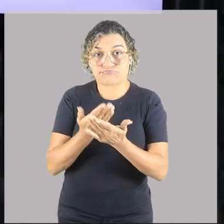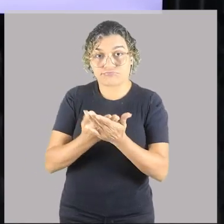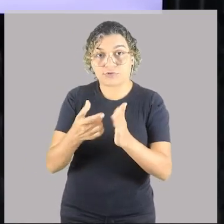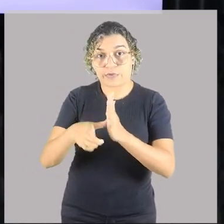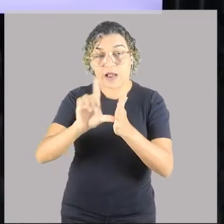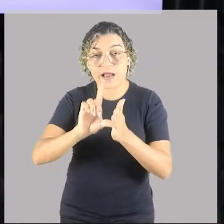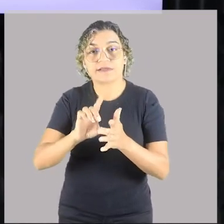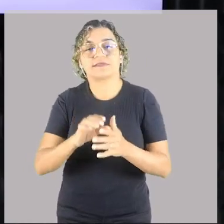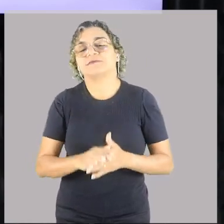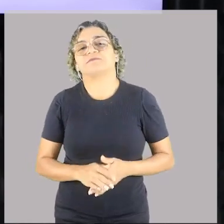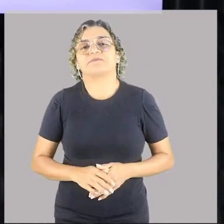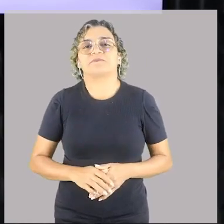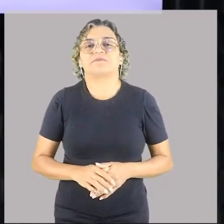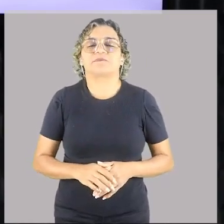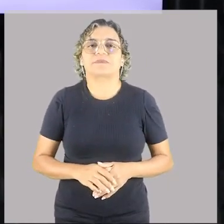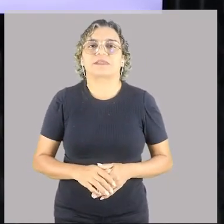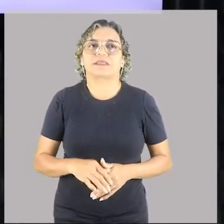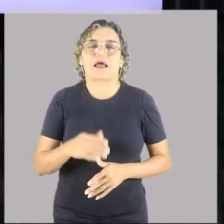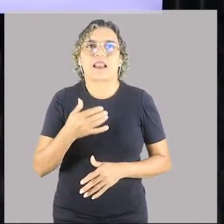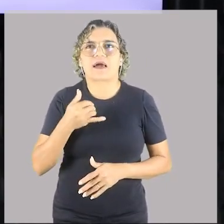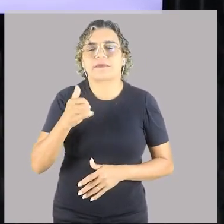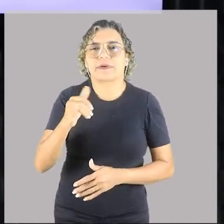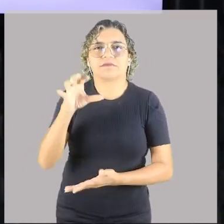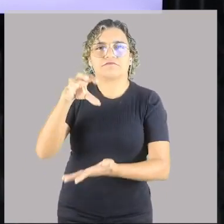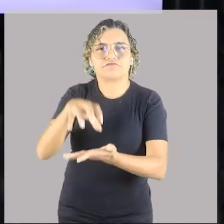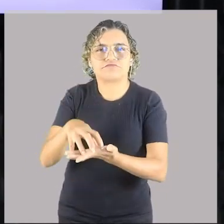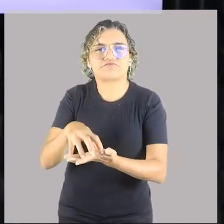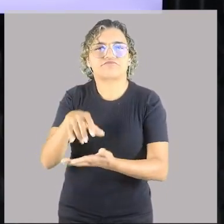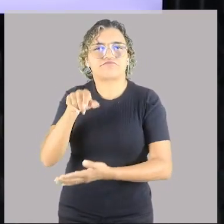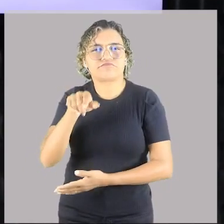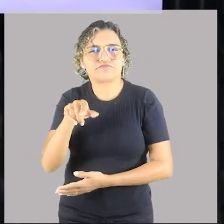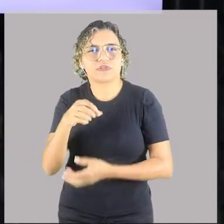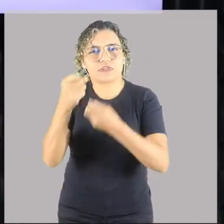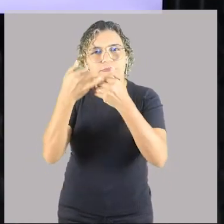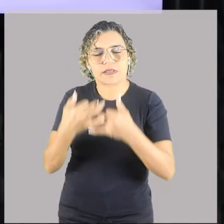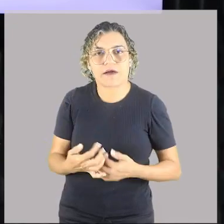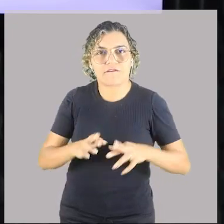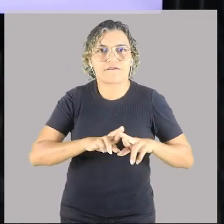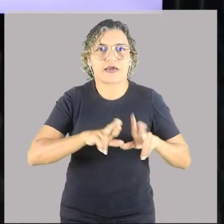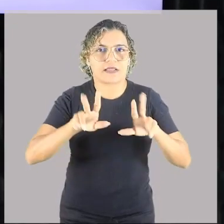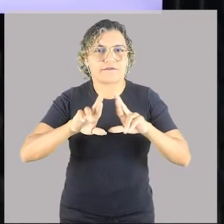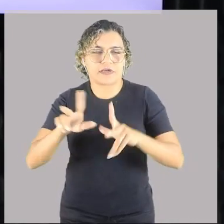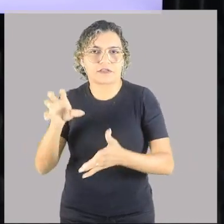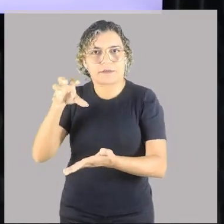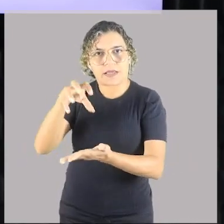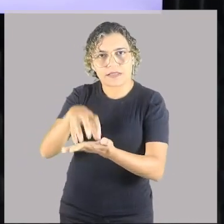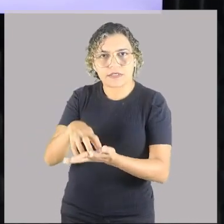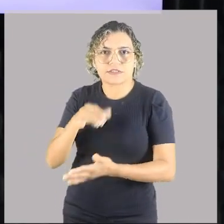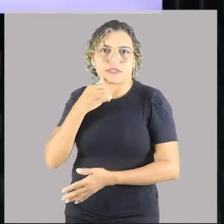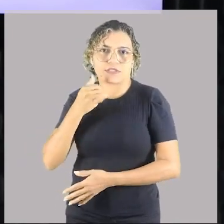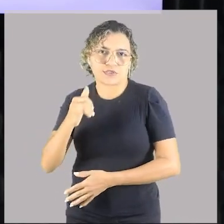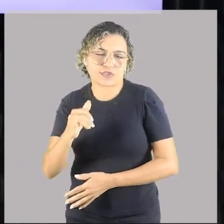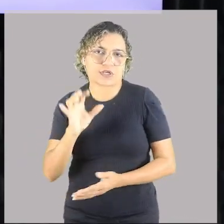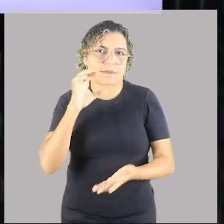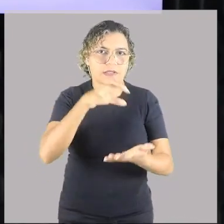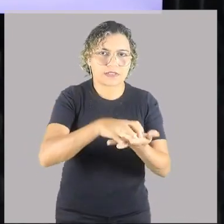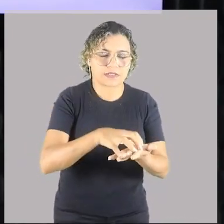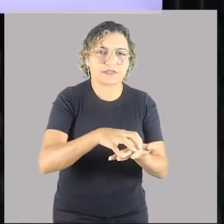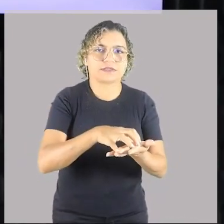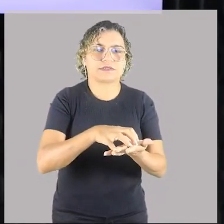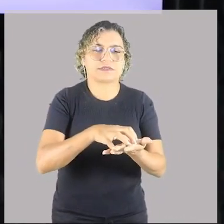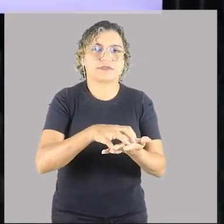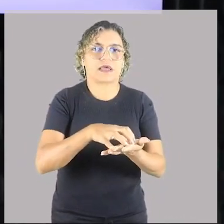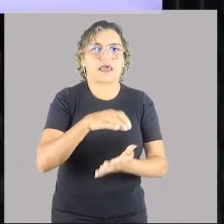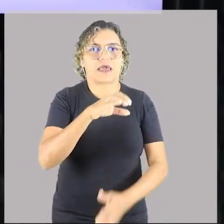abordamos lá na matriz, né, energética, falando da diferença entre matriz energética para matriz